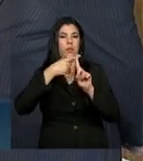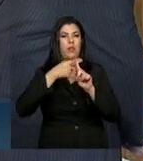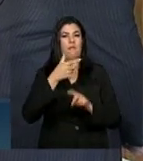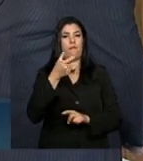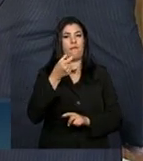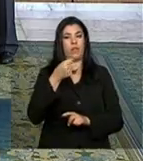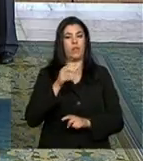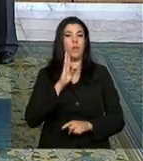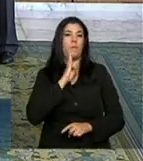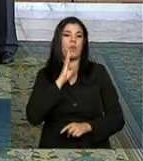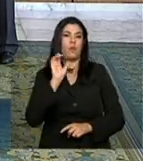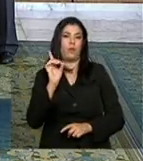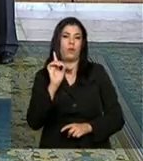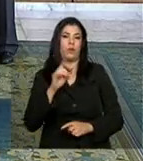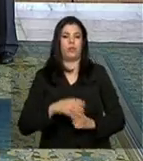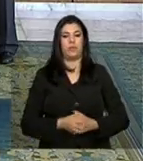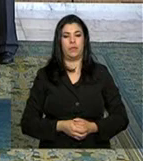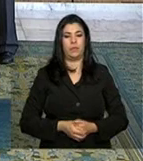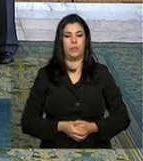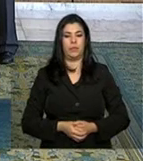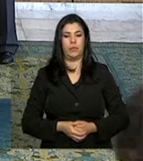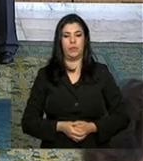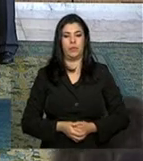de dólares.